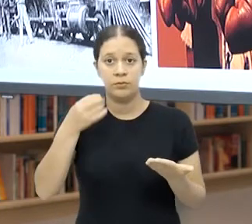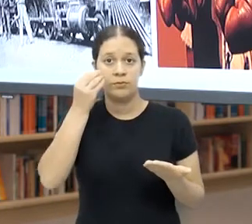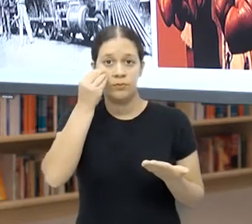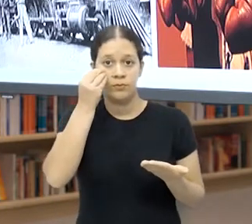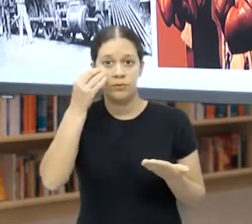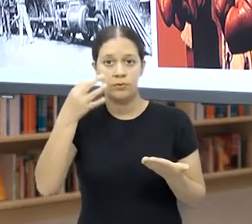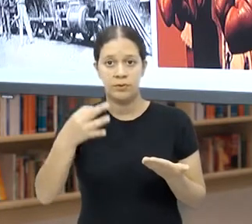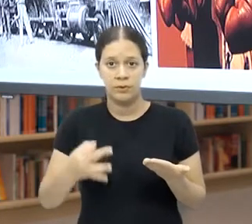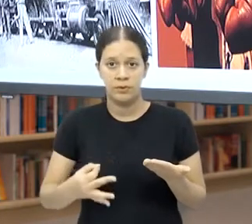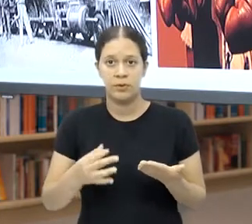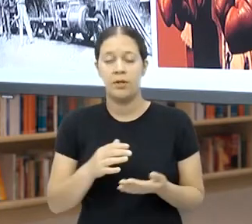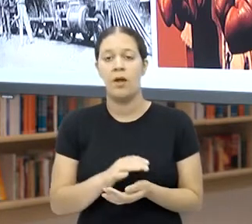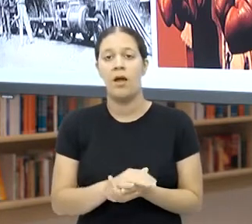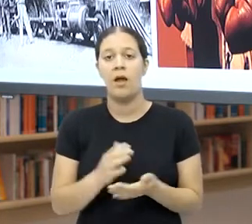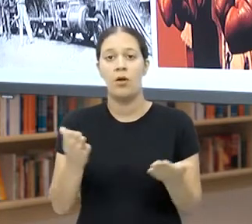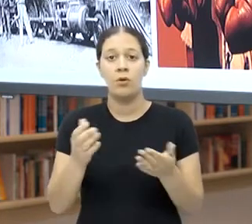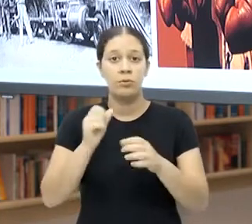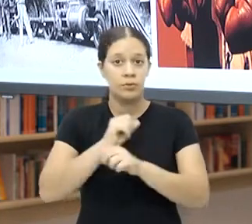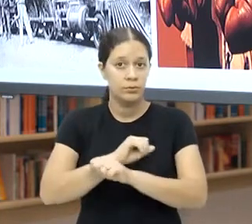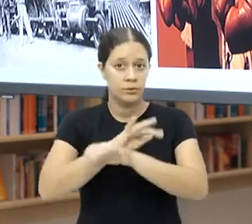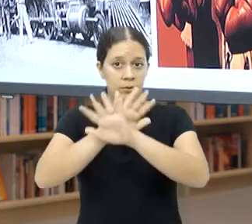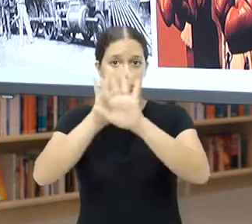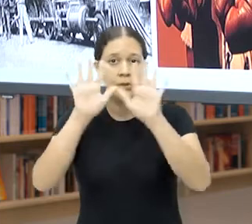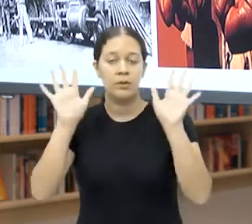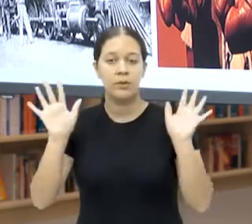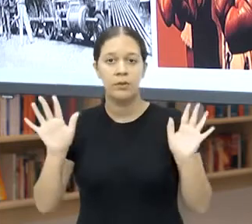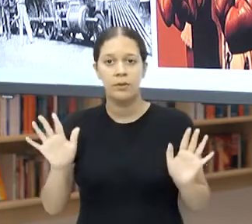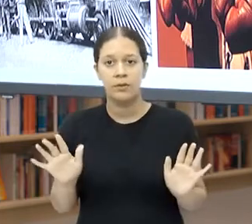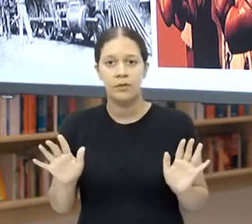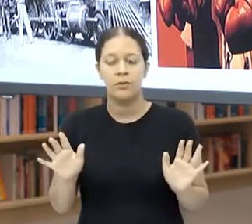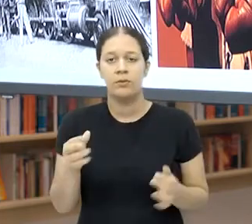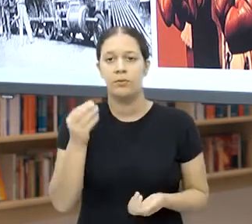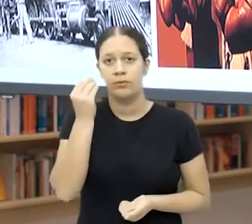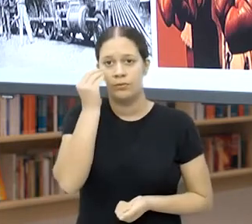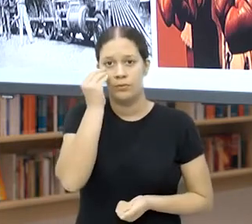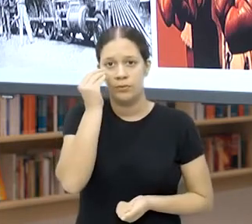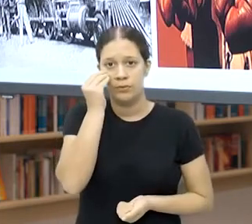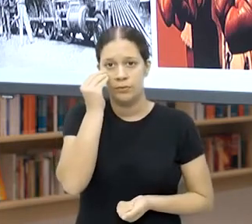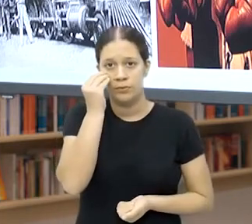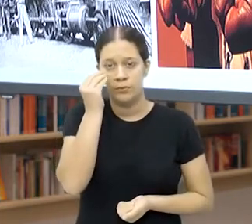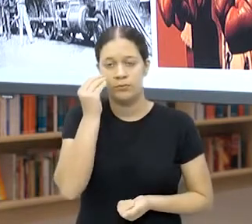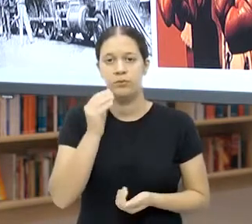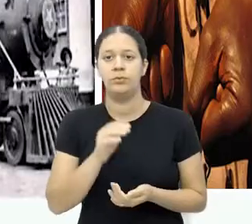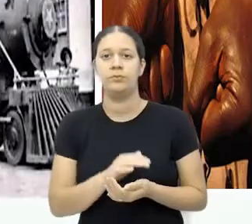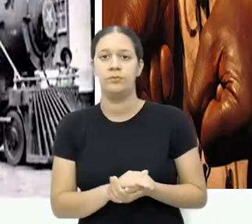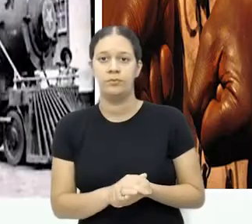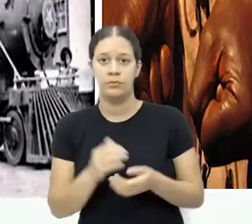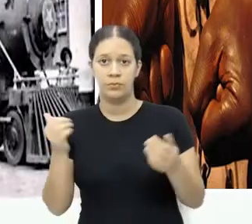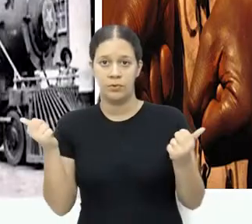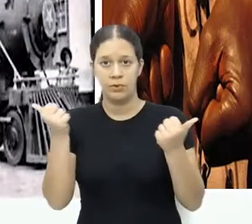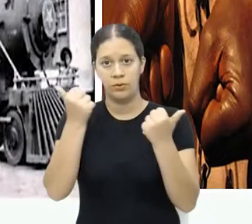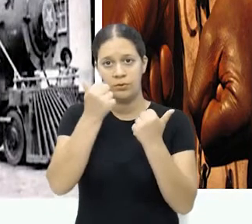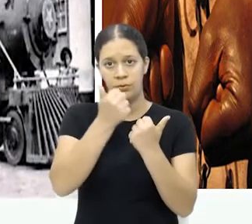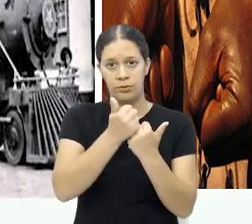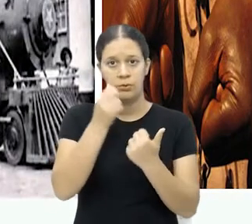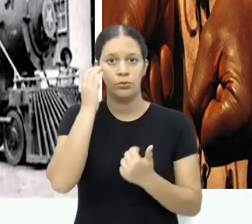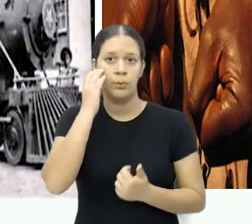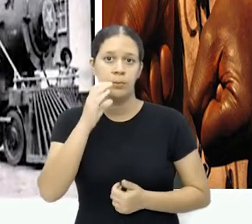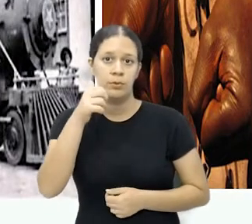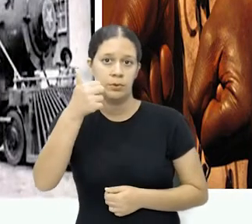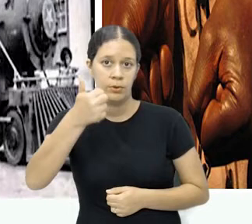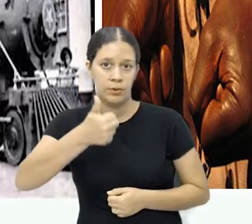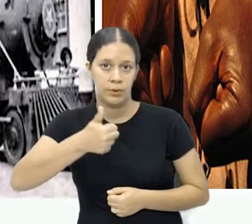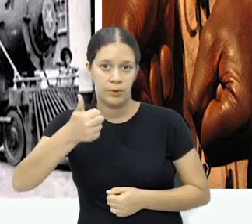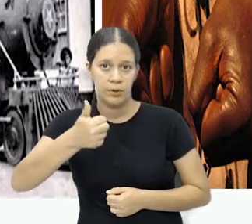atividades, ficou bem claro, gravado para vocês, tá bom? Que vocês viram a sucessão do trono de Dom Pedro